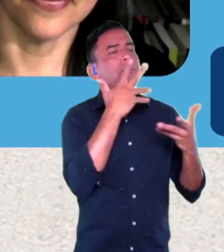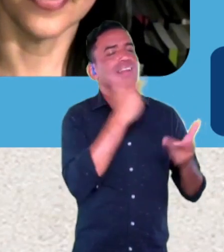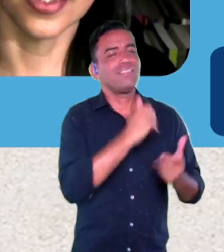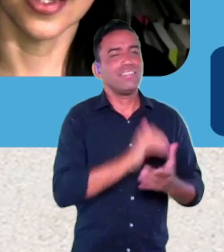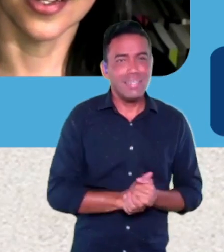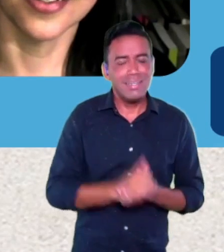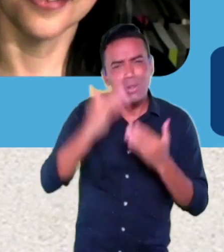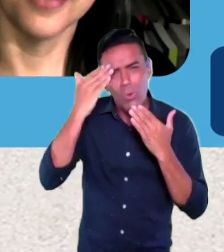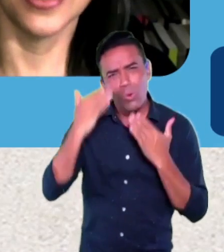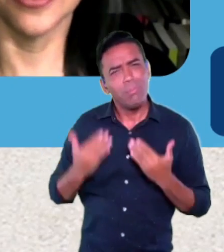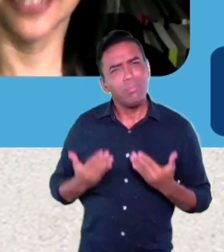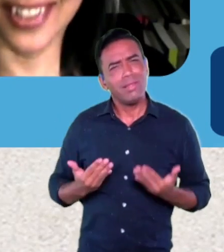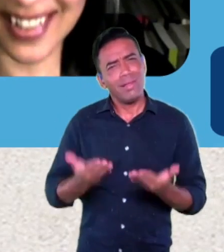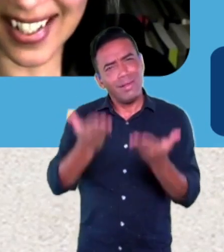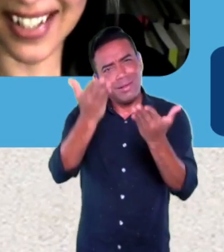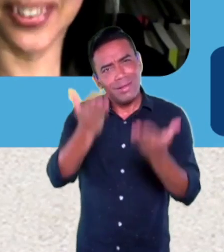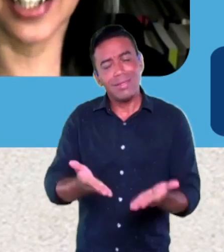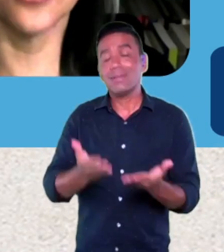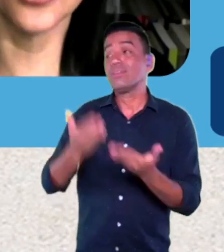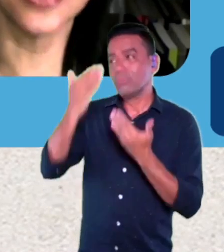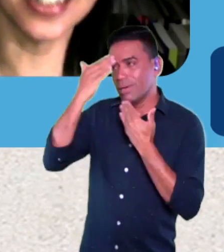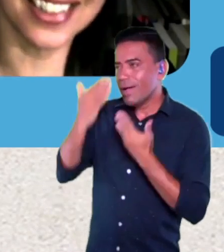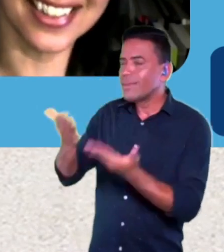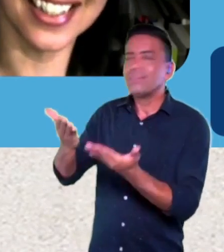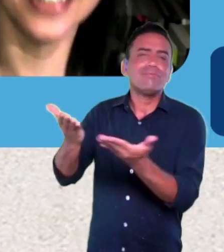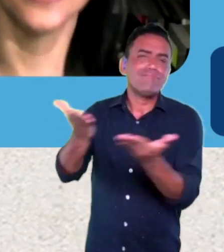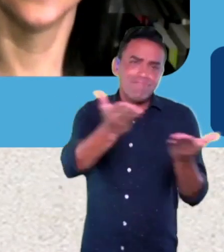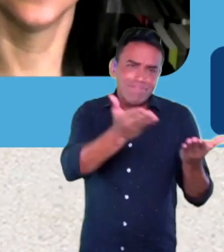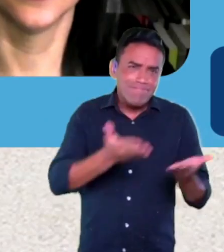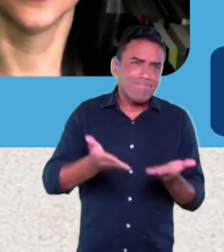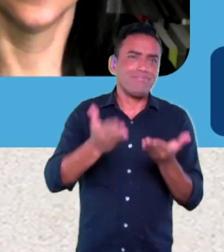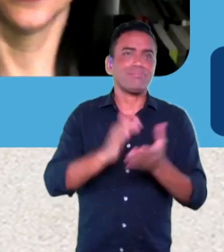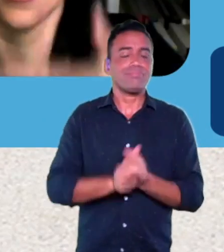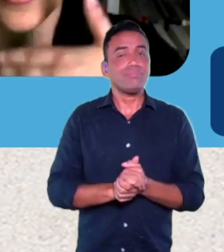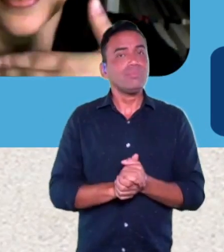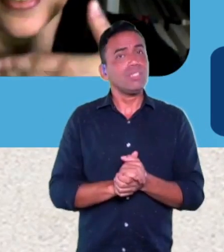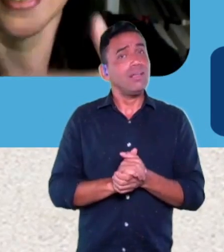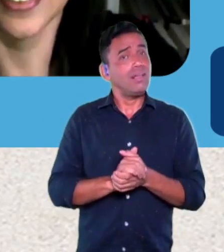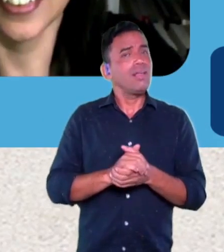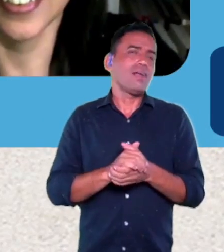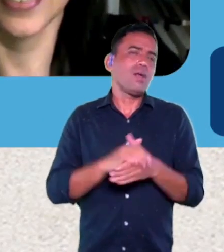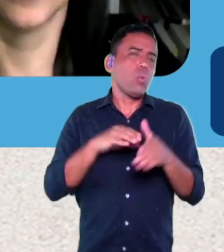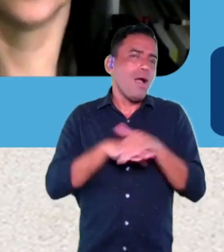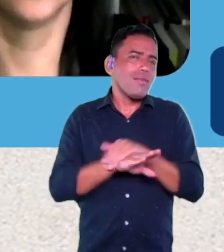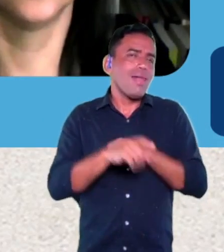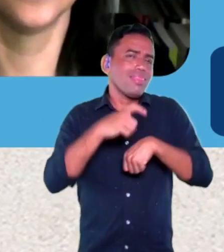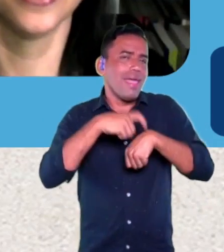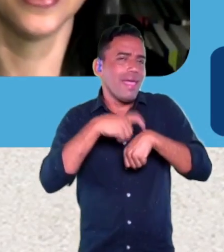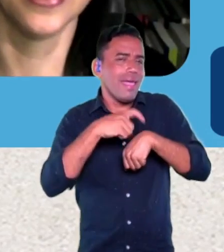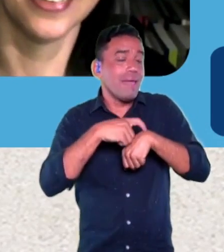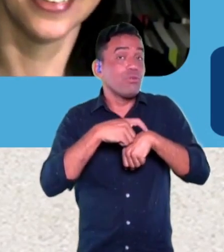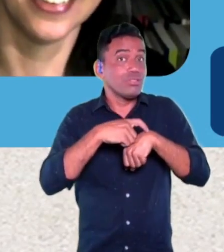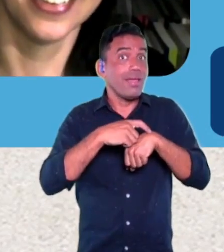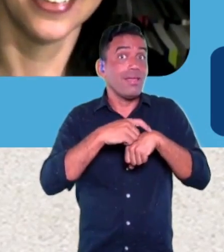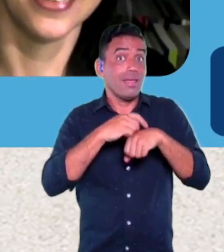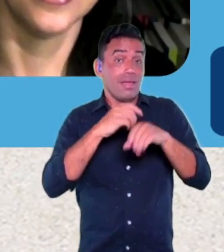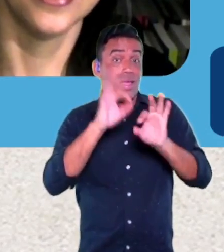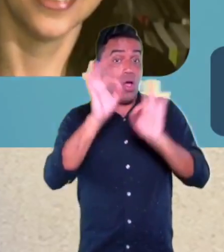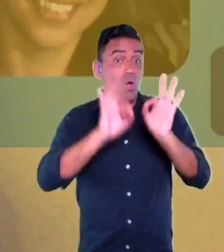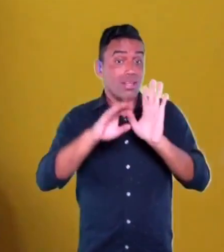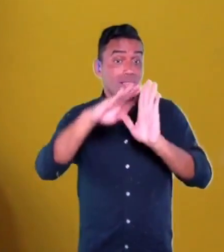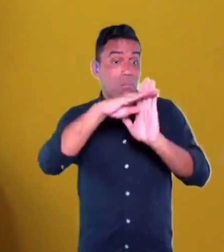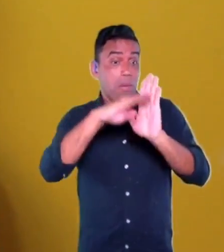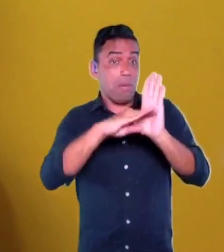muito obrigada, tá, Obrigada a Ana, você, obrigada a por você vocês. ter reservado esse tempinho aí para a gente. Eu sei que sua agenda é muito